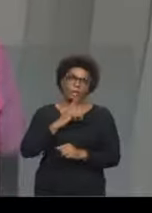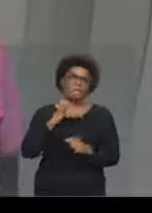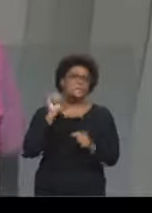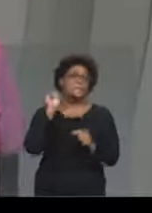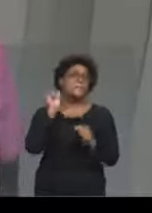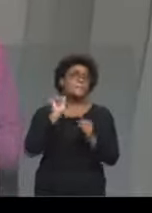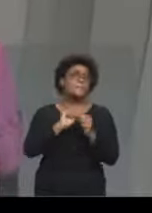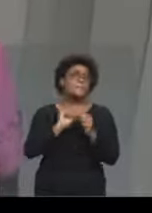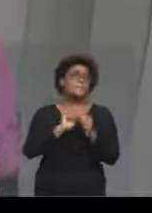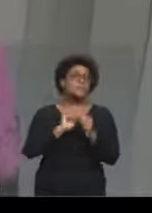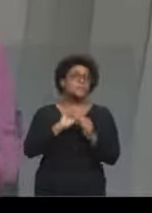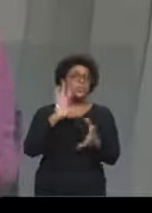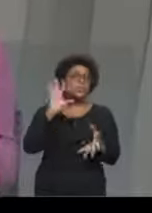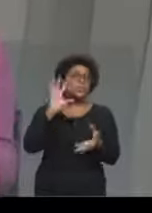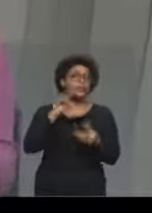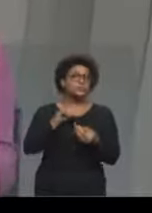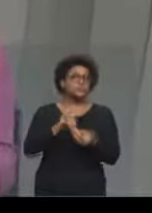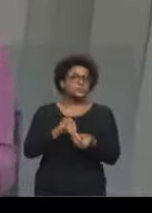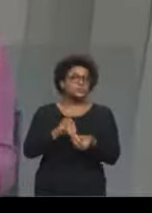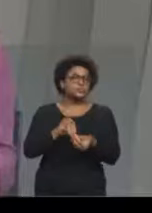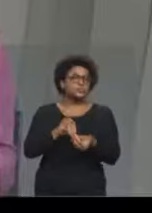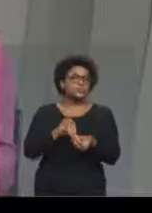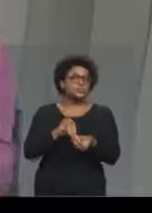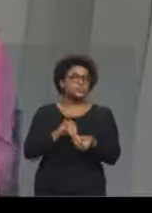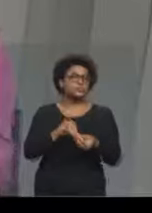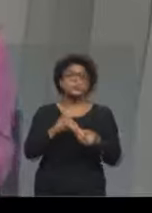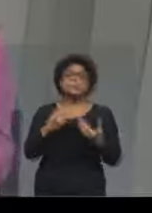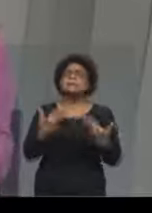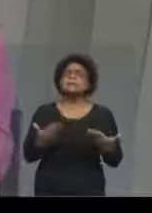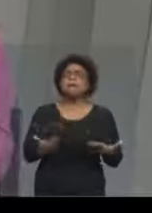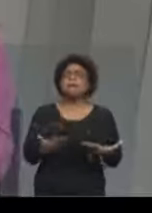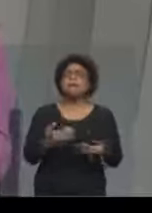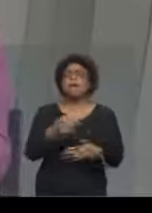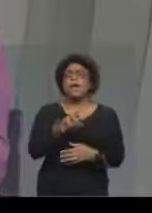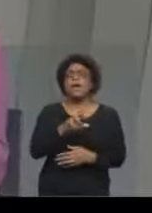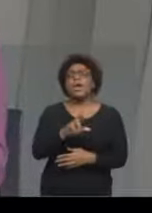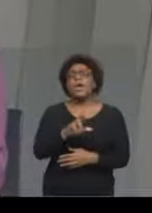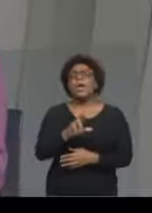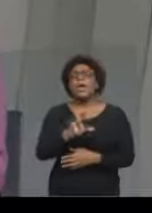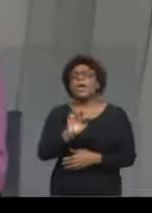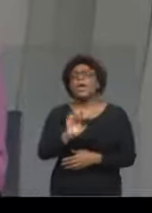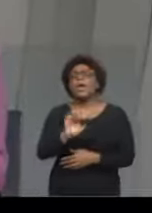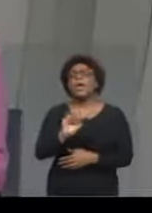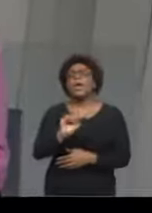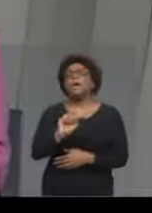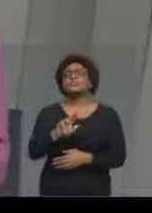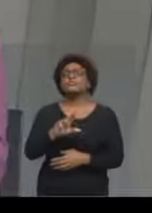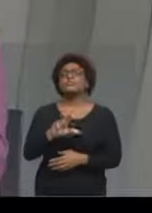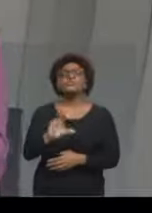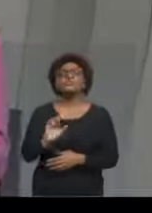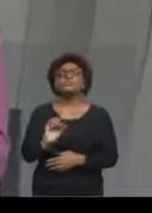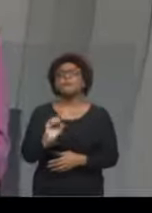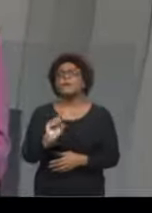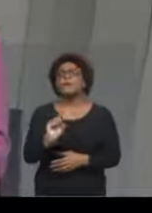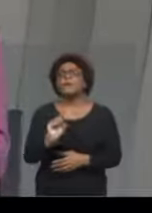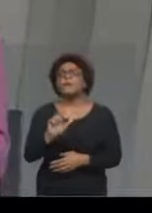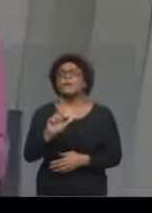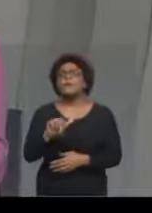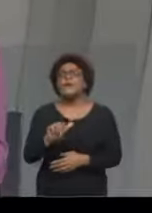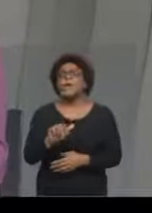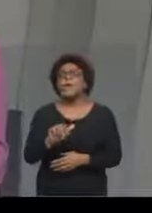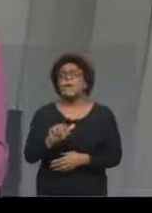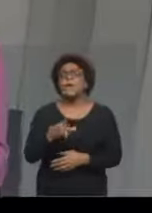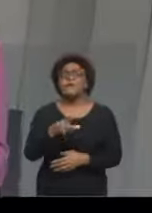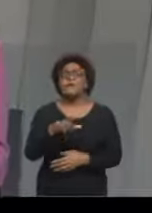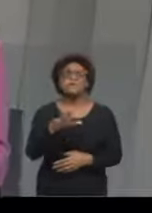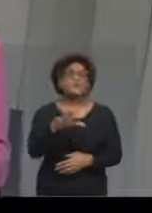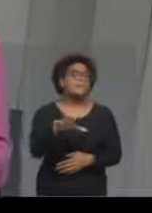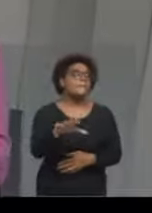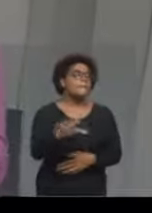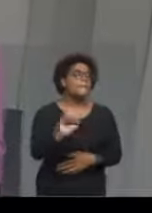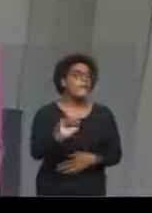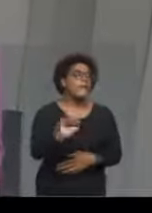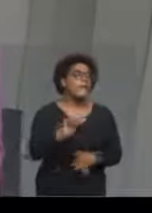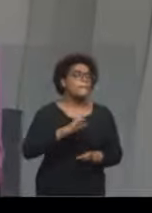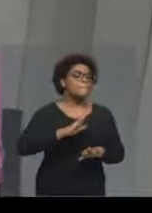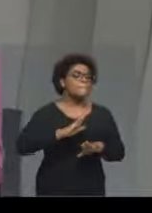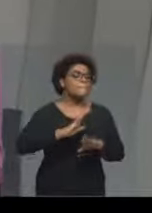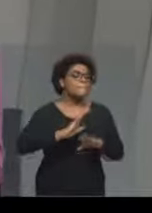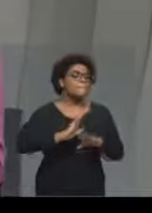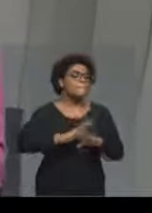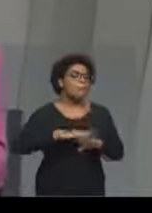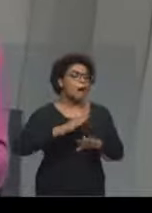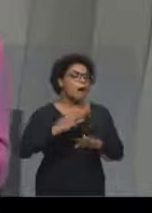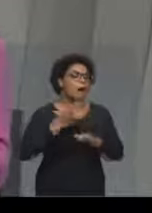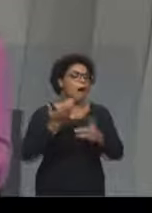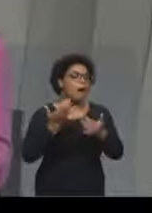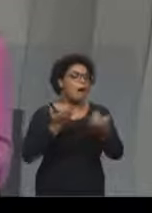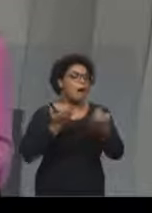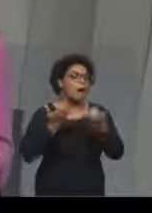você simplesmente pegar o que é de mais importante, o que não pode faltar naquele texto para dar